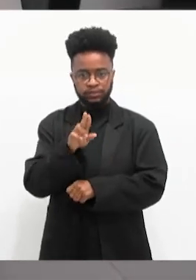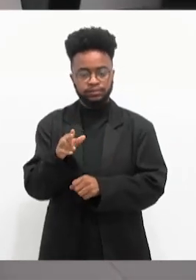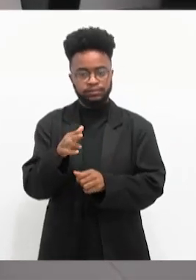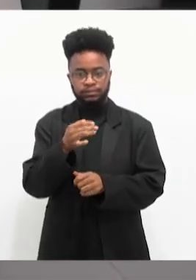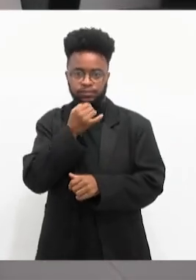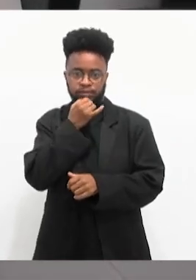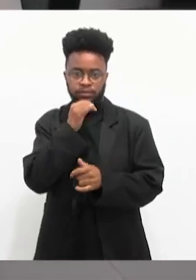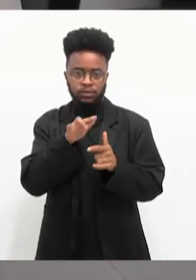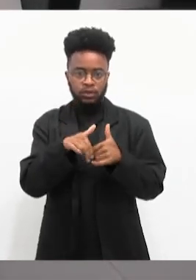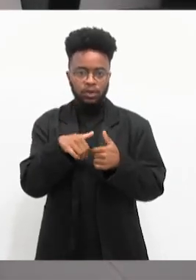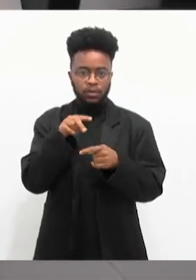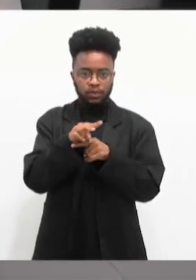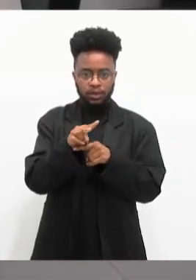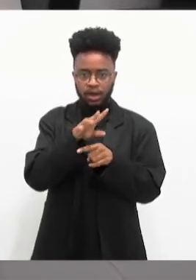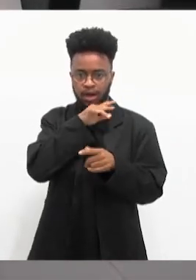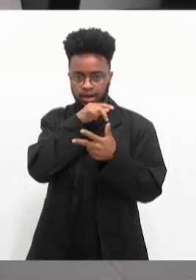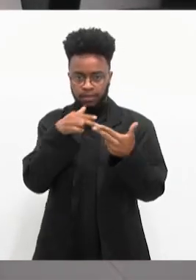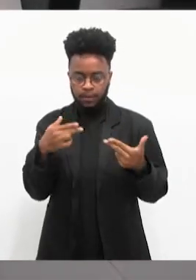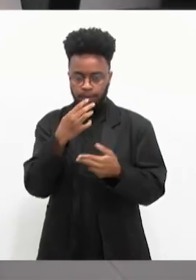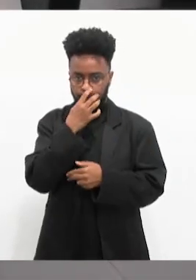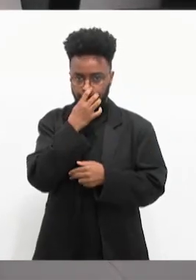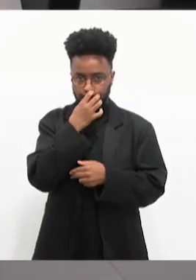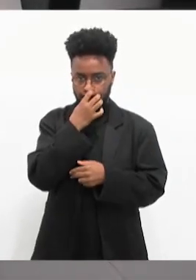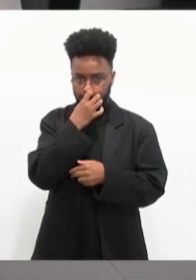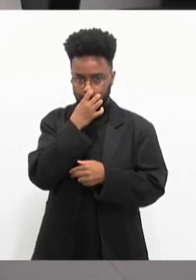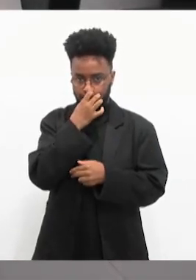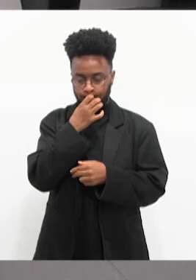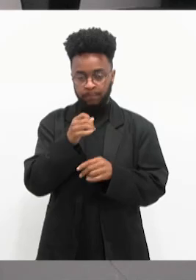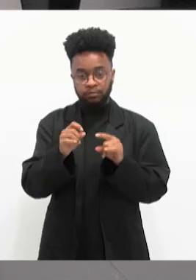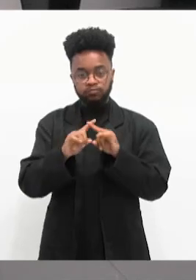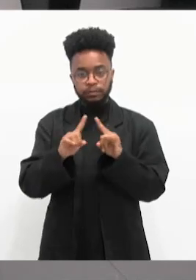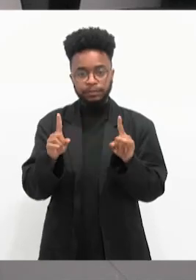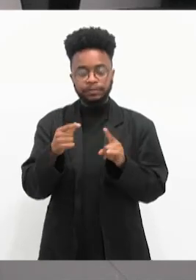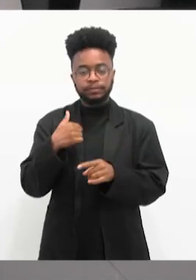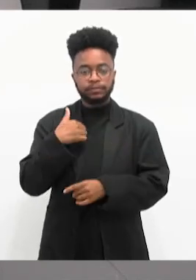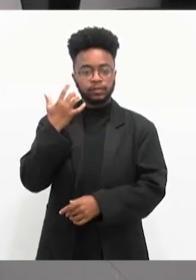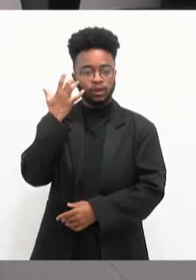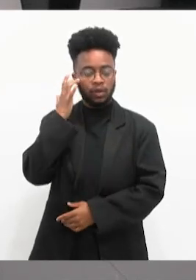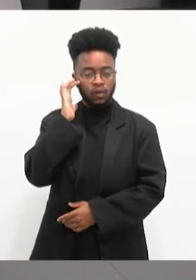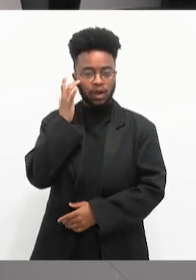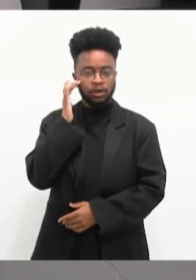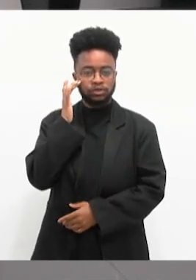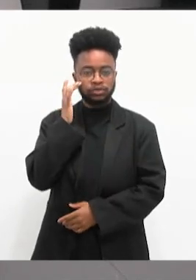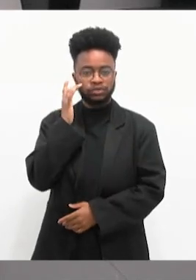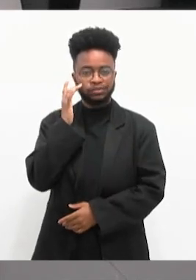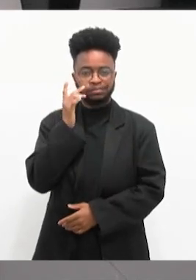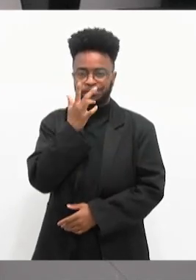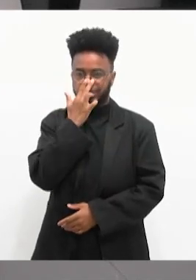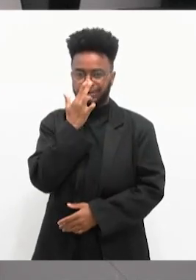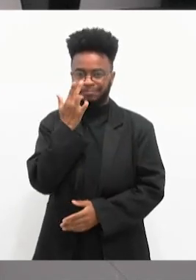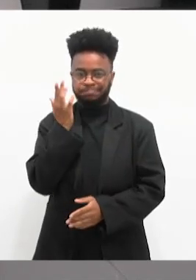da proteção animal, porém, eu considero que seja uma afronta à Constituição e, sobretudo, ao